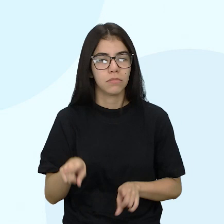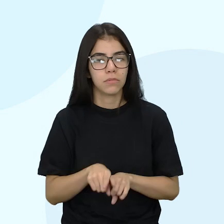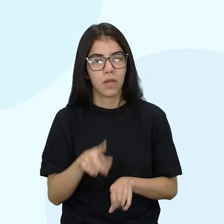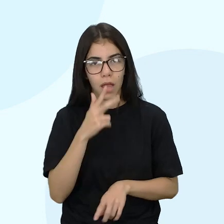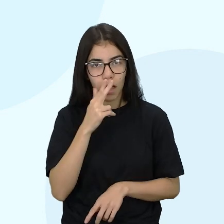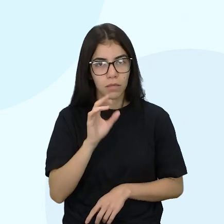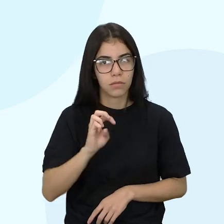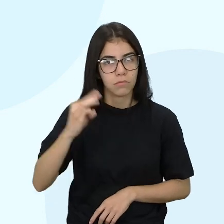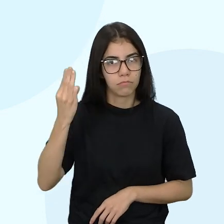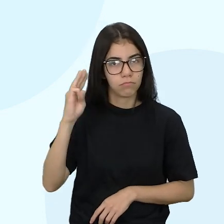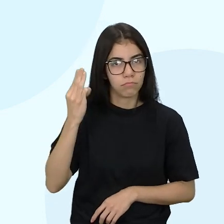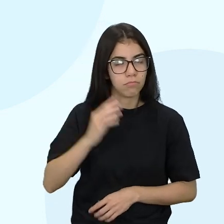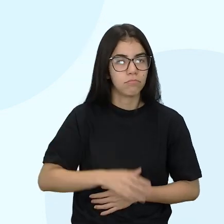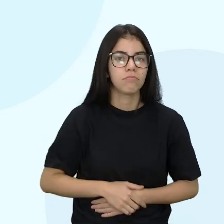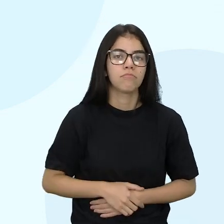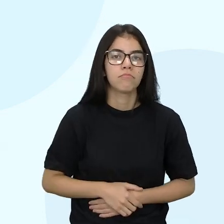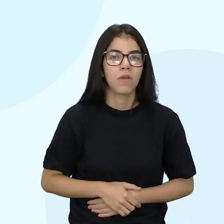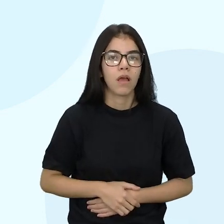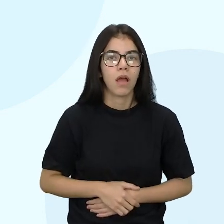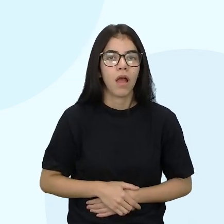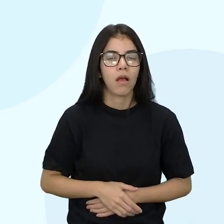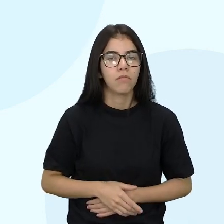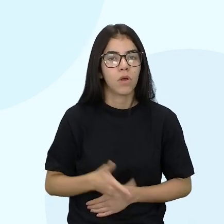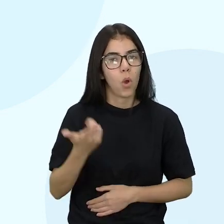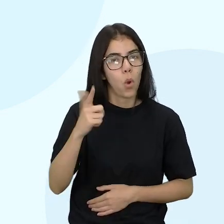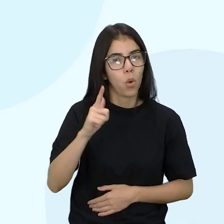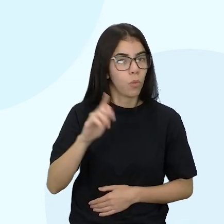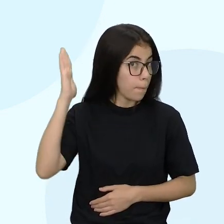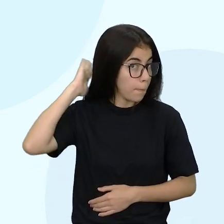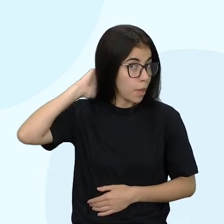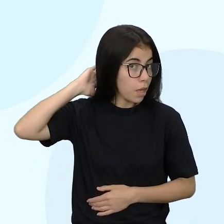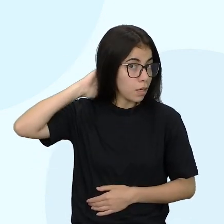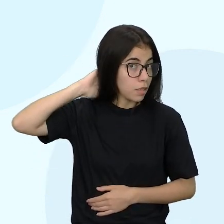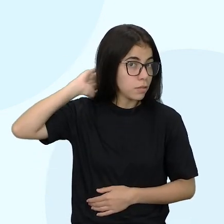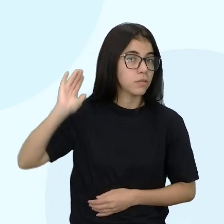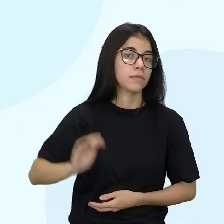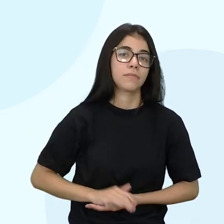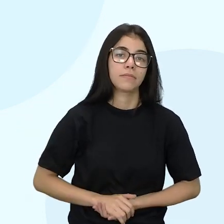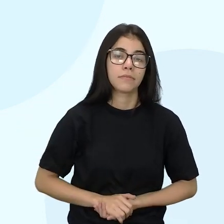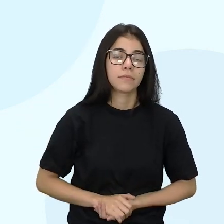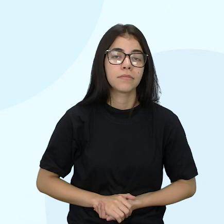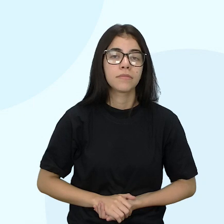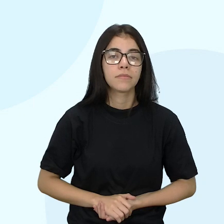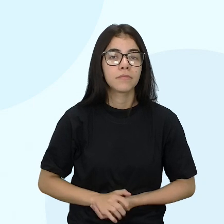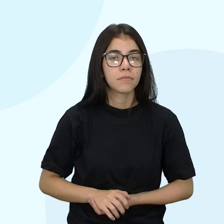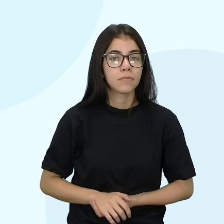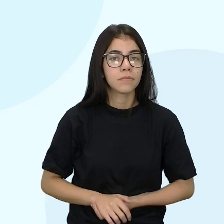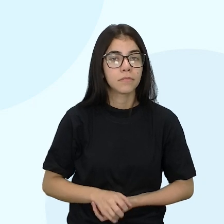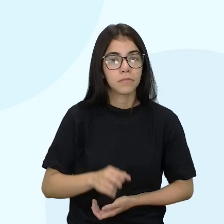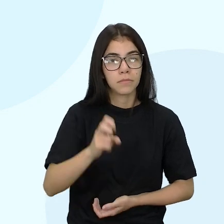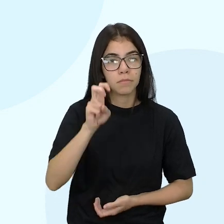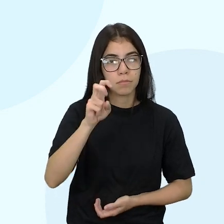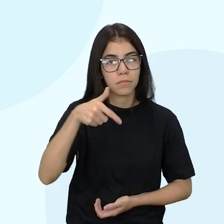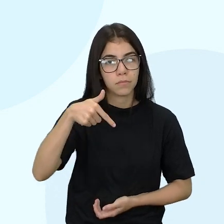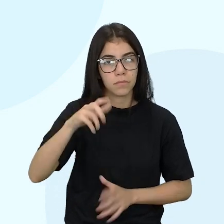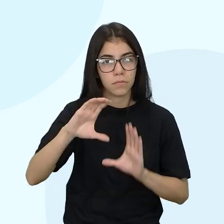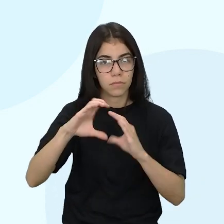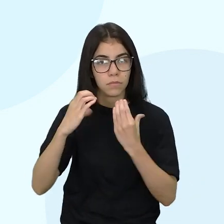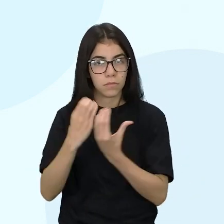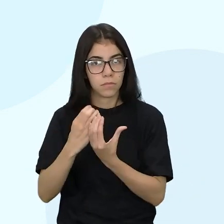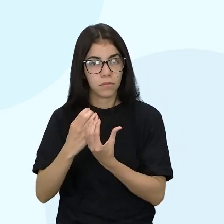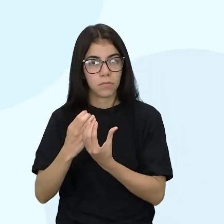Maranhão? Mas vamos dar uma olhada aqui no Pará. Pará, 57